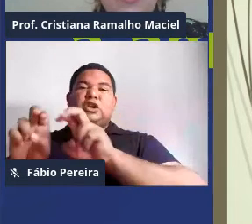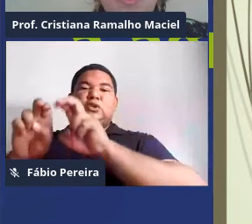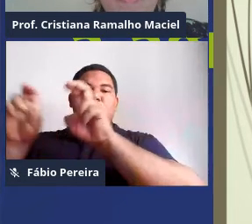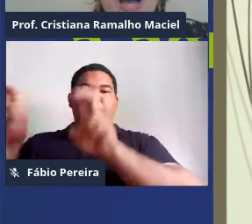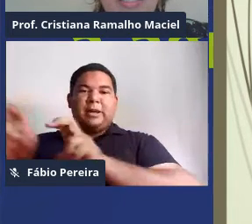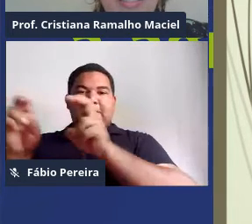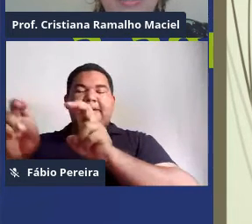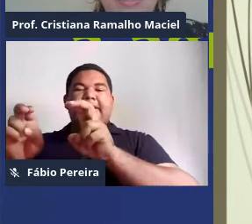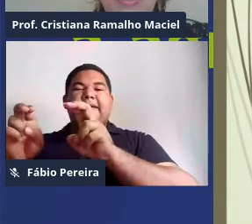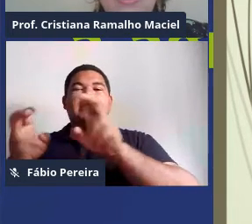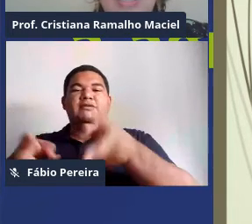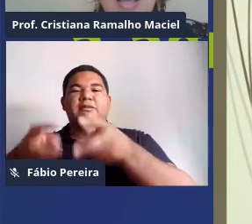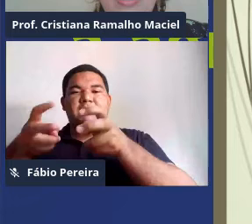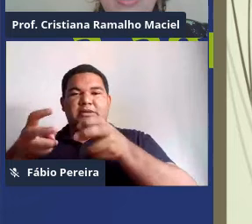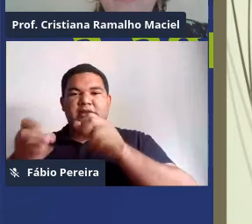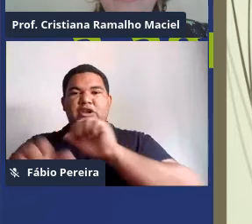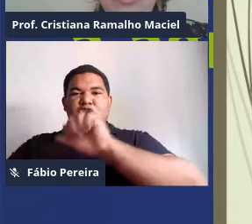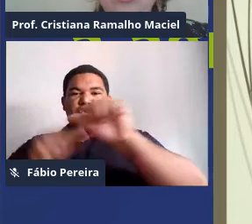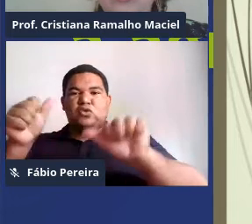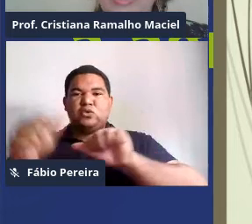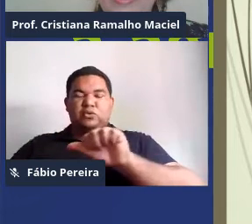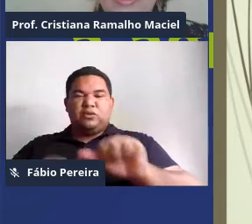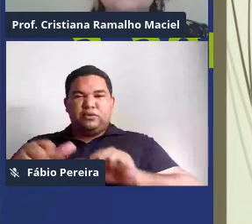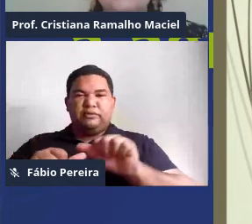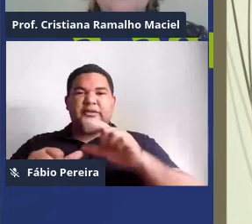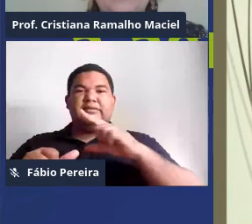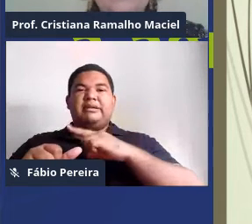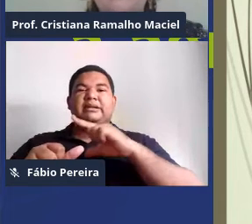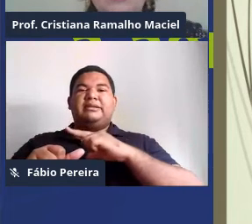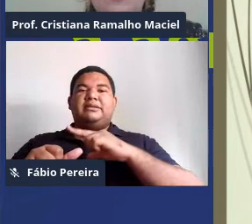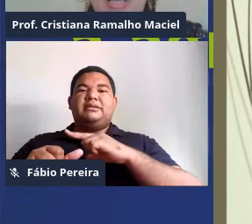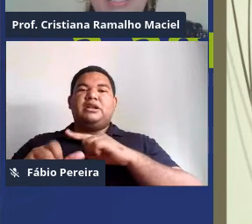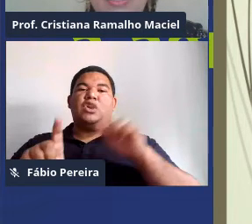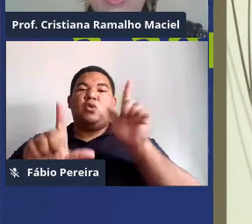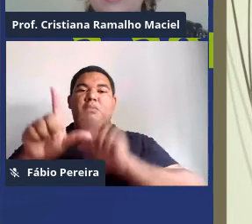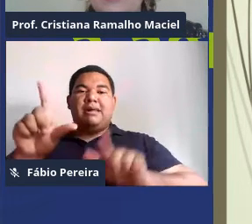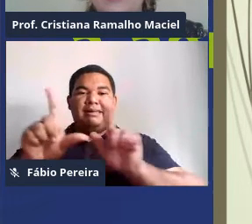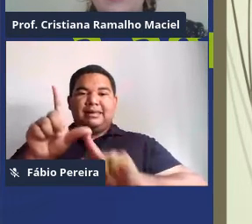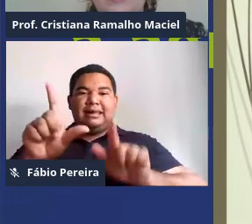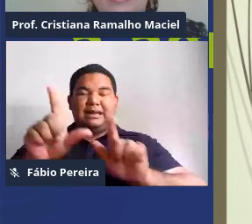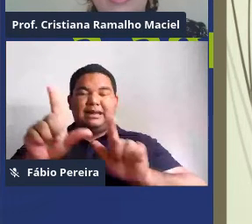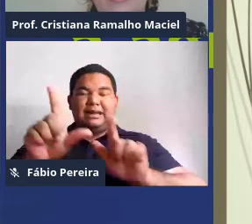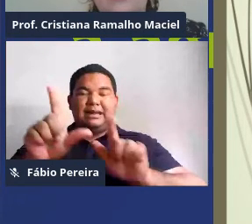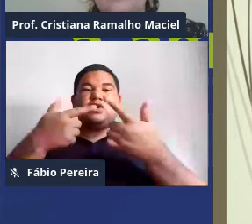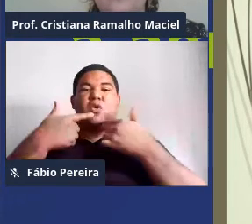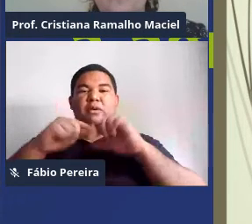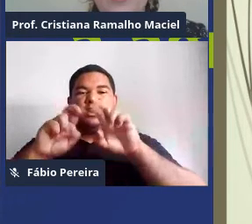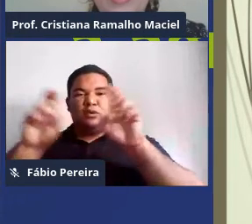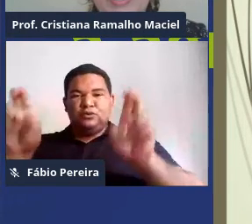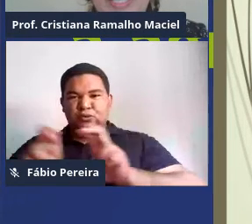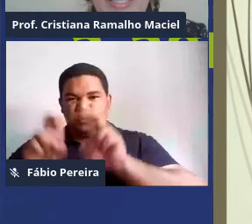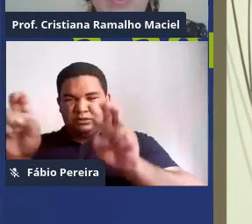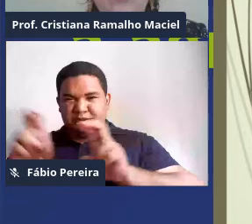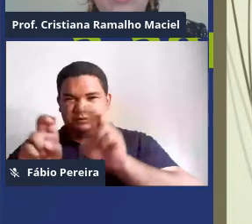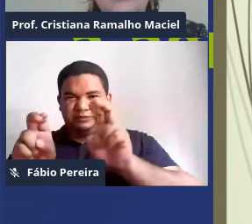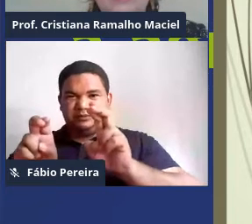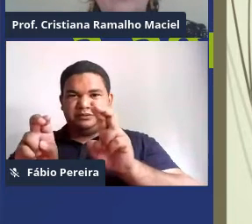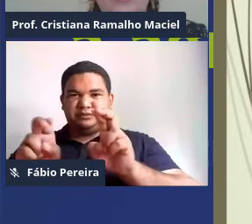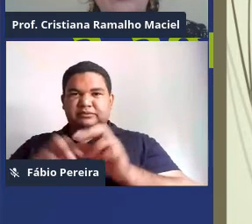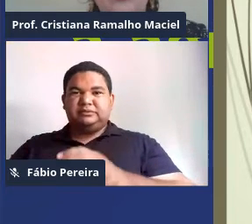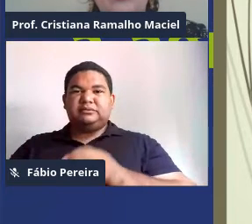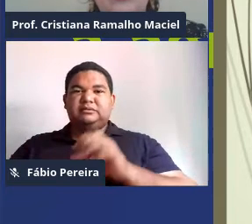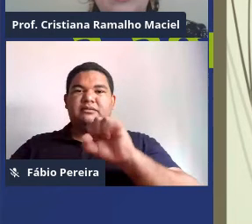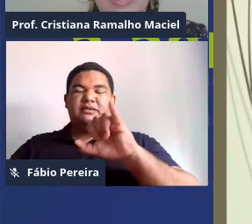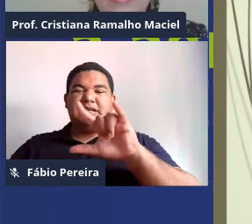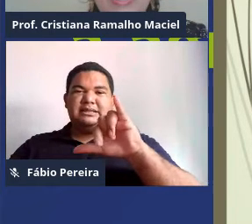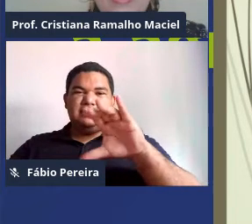ser transformada em arquivos com letras, que representam as bases, que transformou em sílico, então